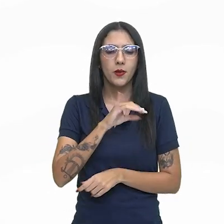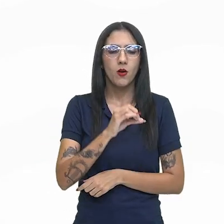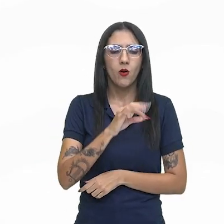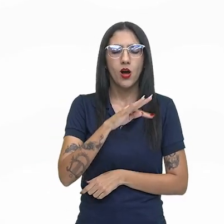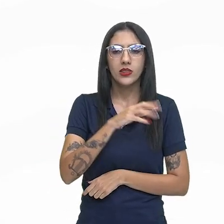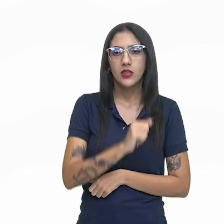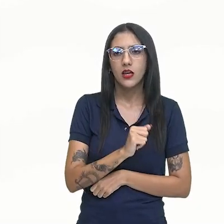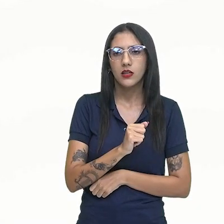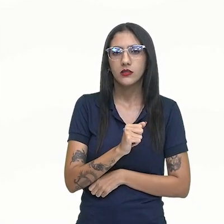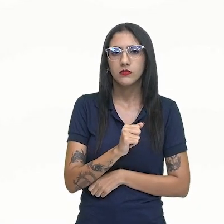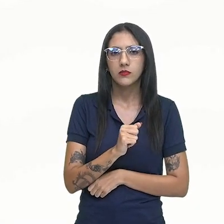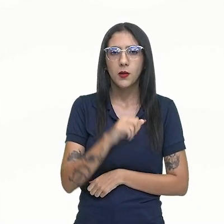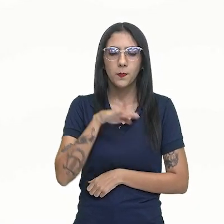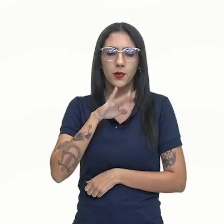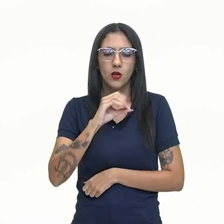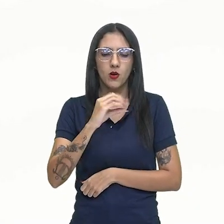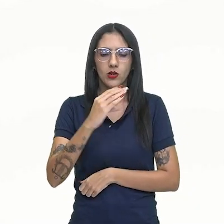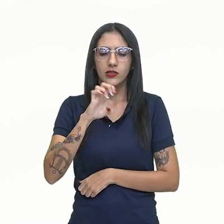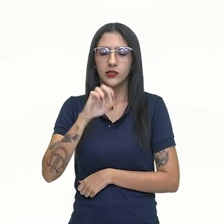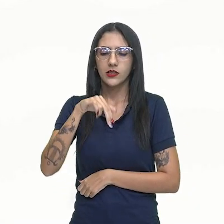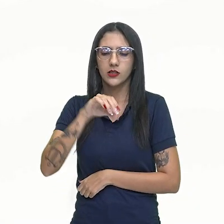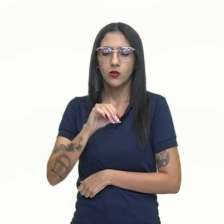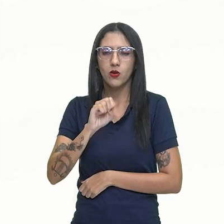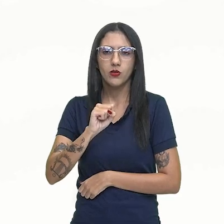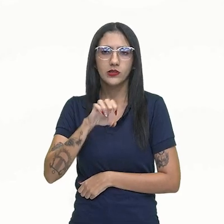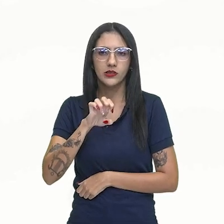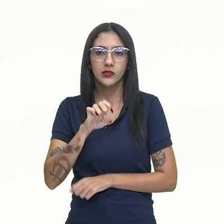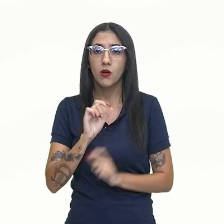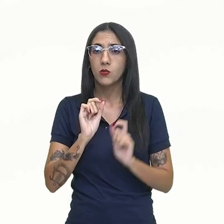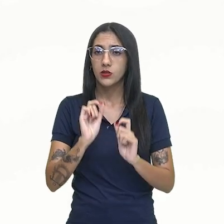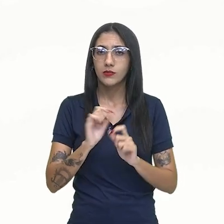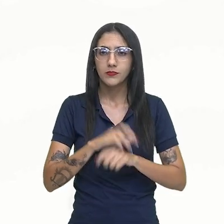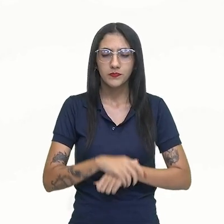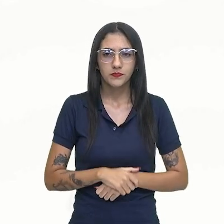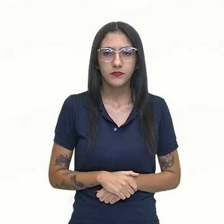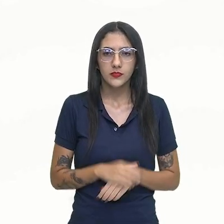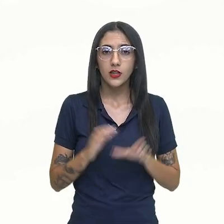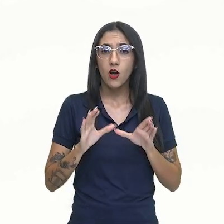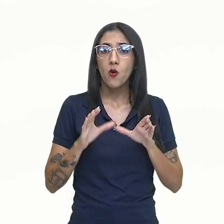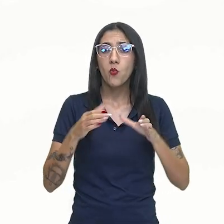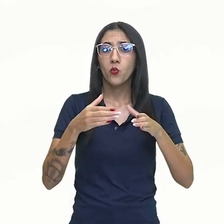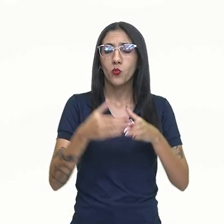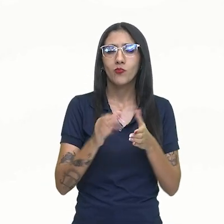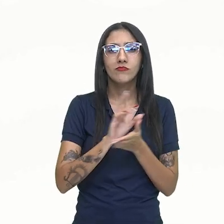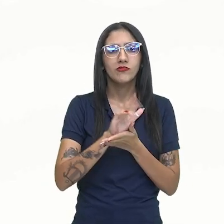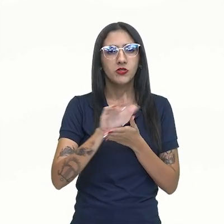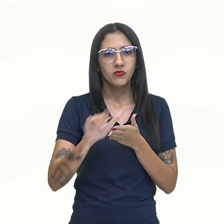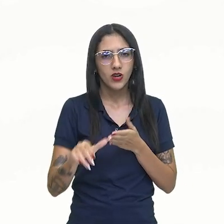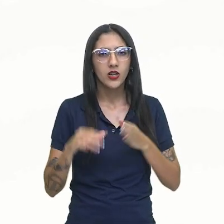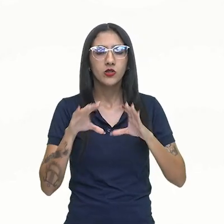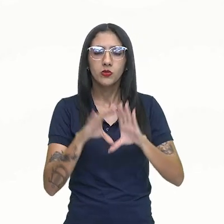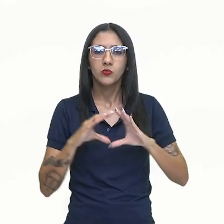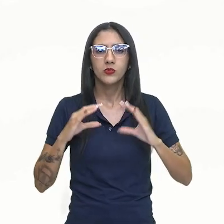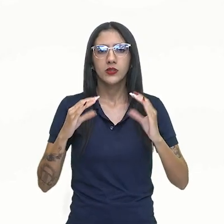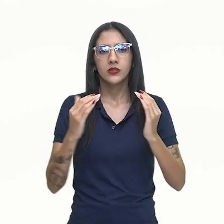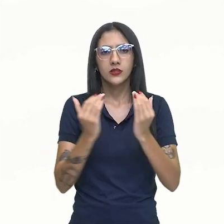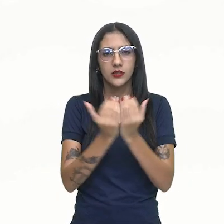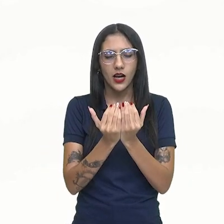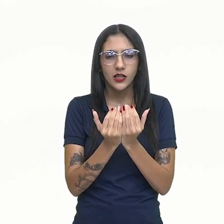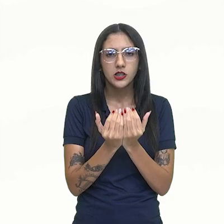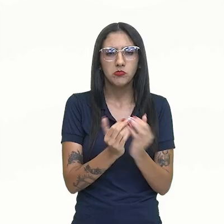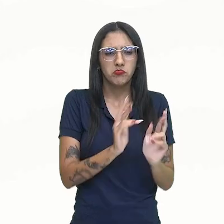e biocenose, ou biocenose, que é o conjunto de comunidades, ó, várias